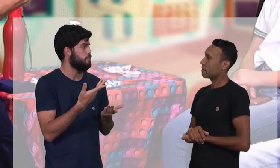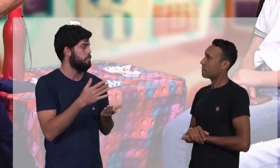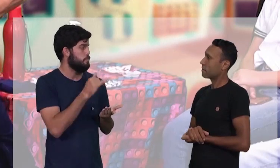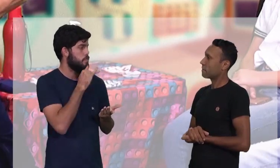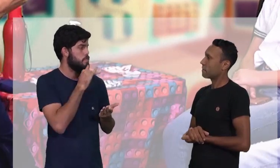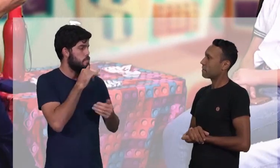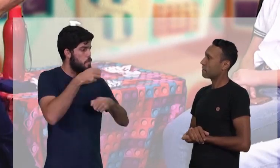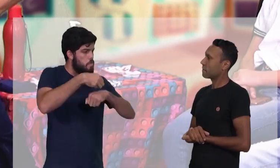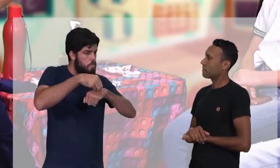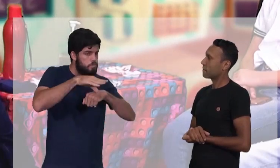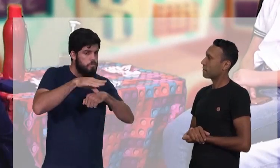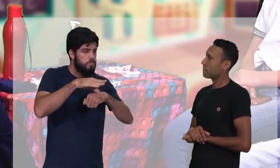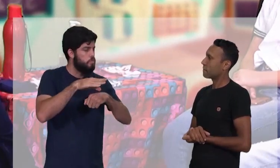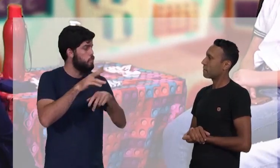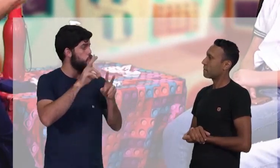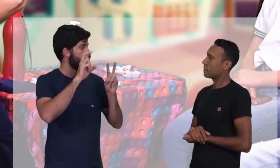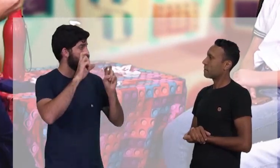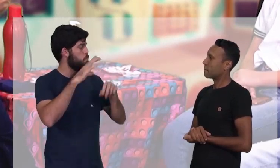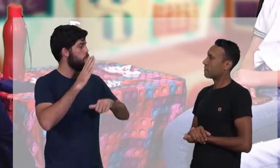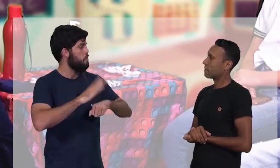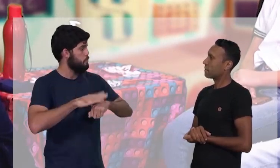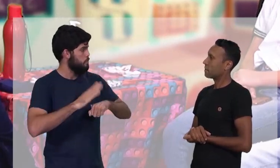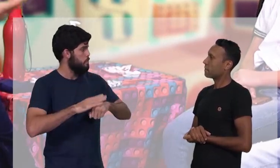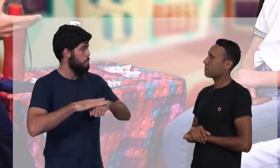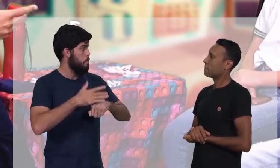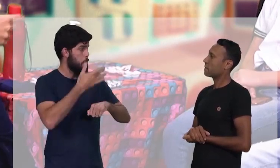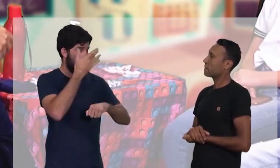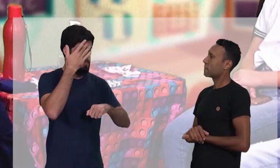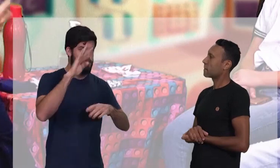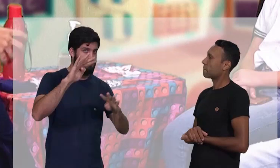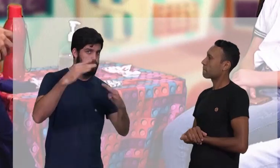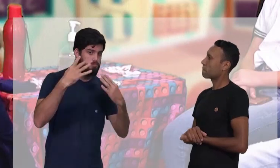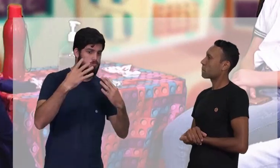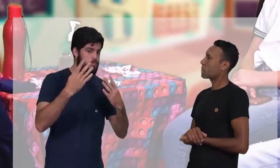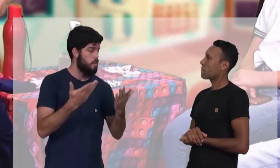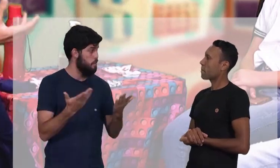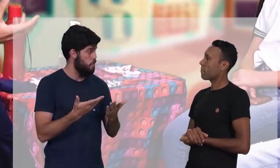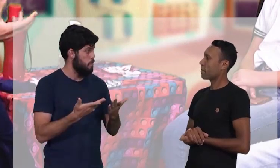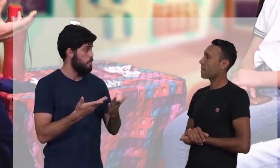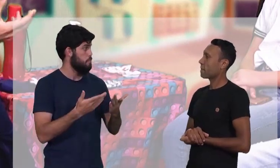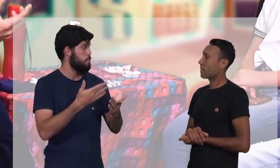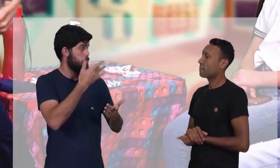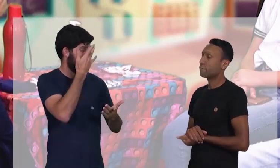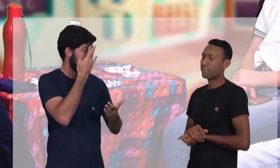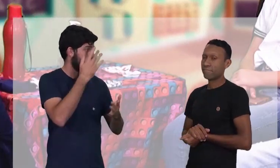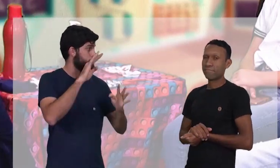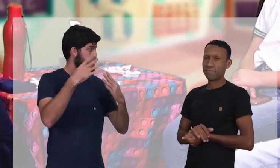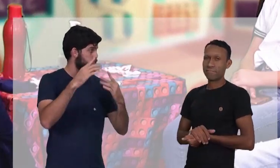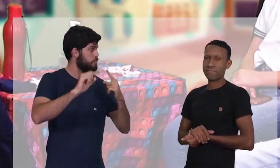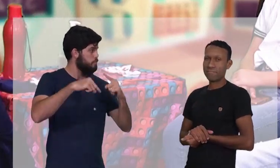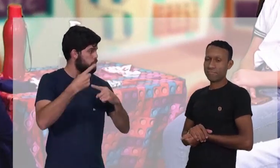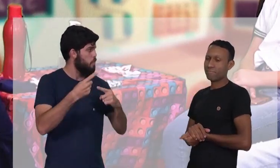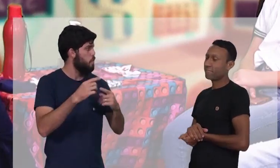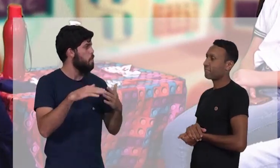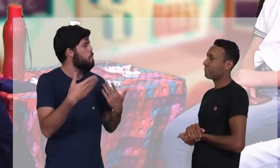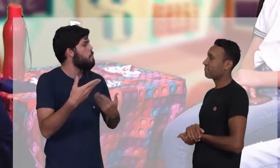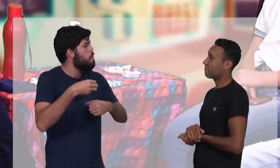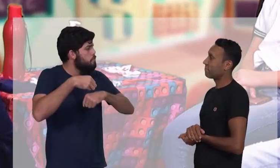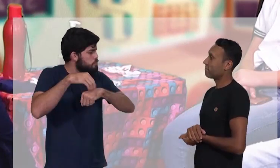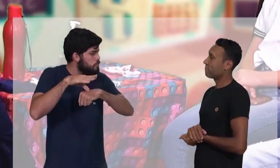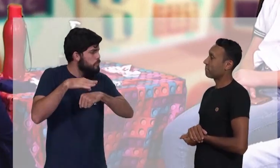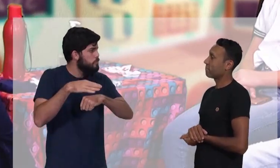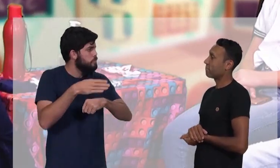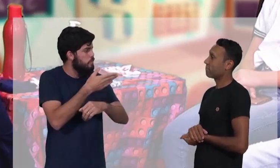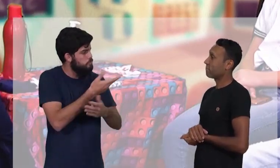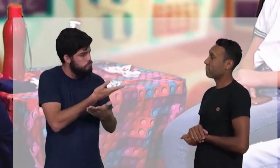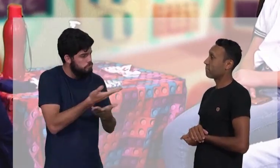uma dica, né, sobre autoconhecimento para quem está assistindo agora, para quem vai assistir, qual dica vocês dariam para